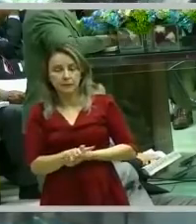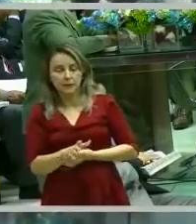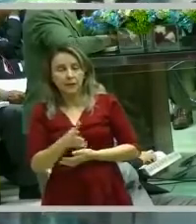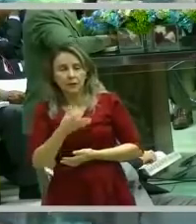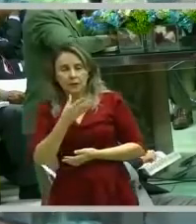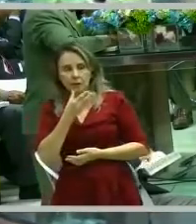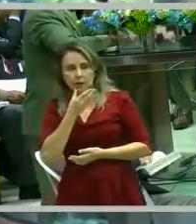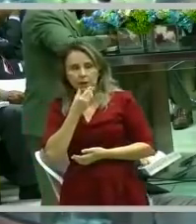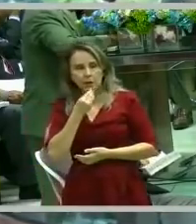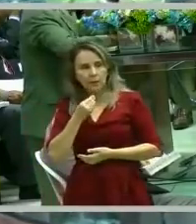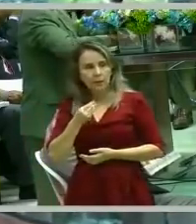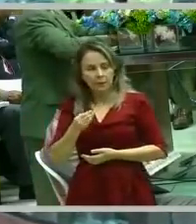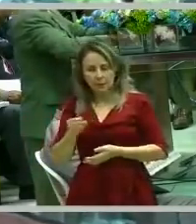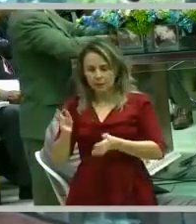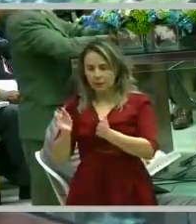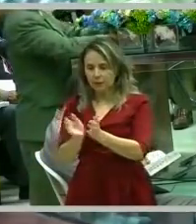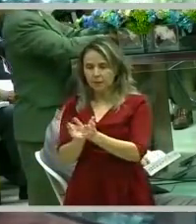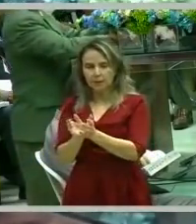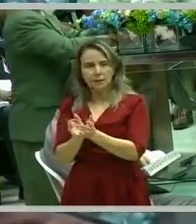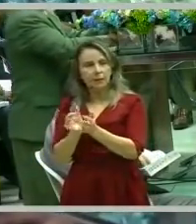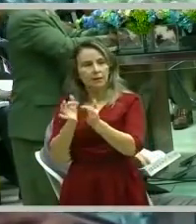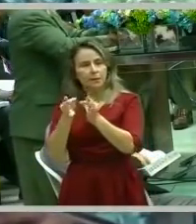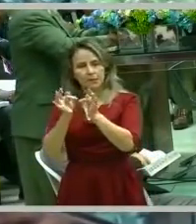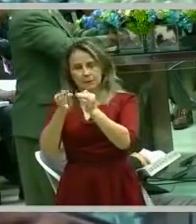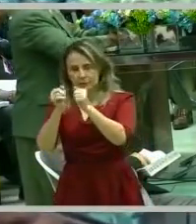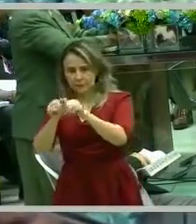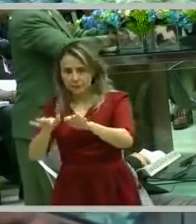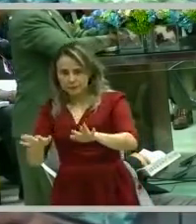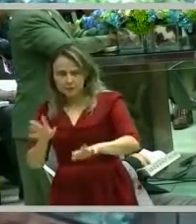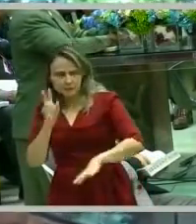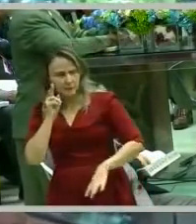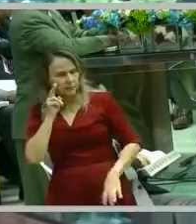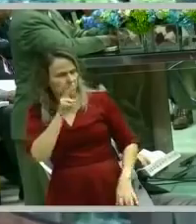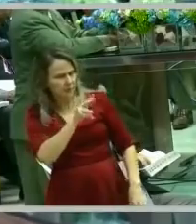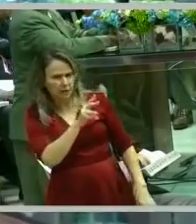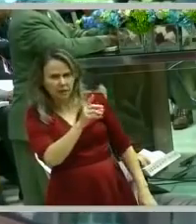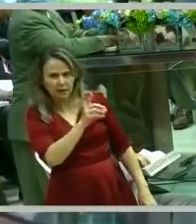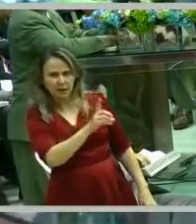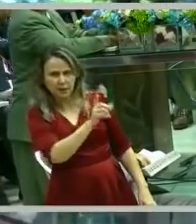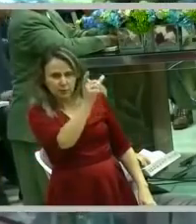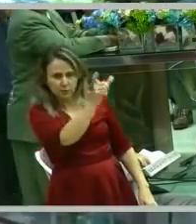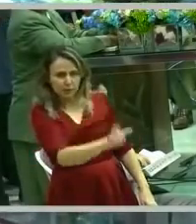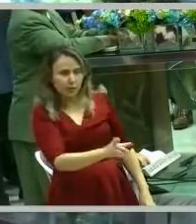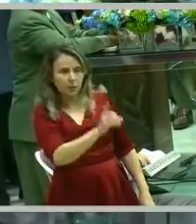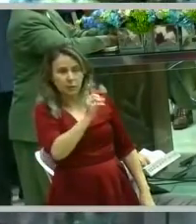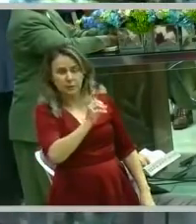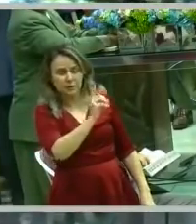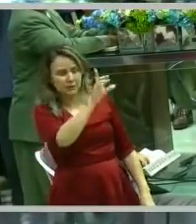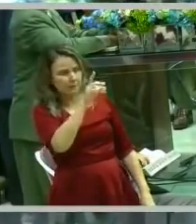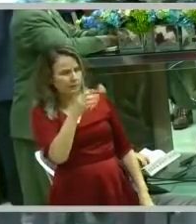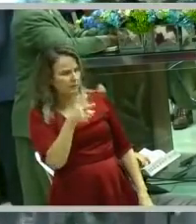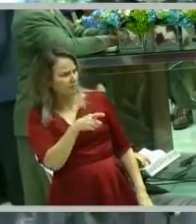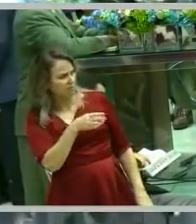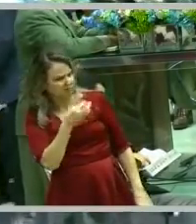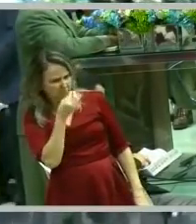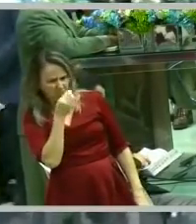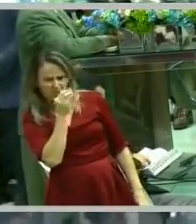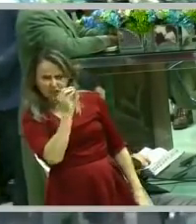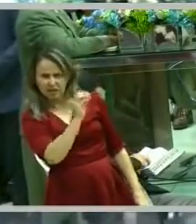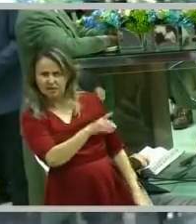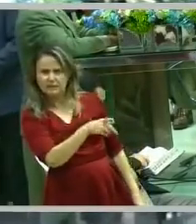e vendo a Davi, o desprezou, porque era mancebo, ruivo e de